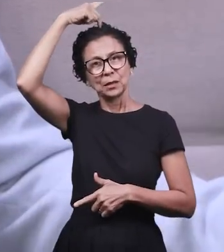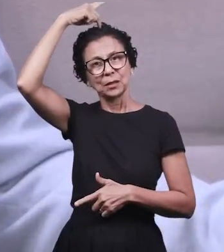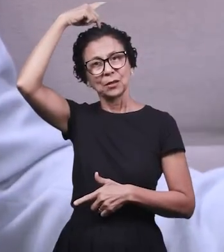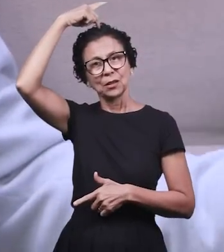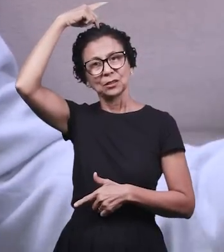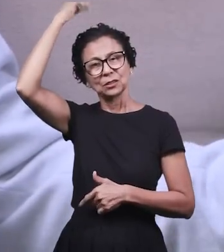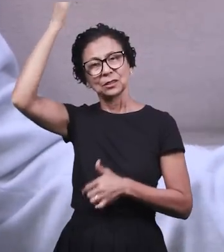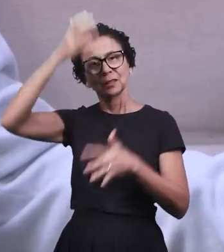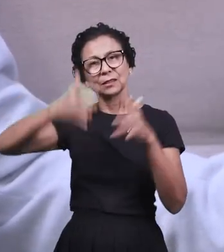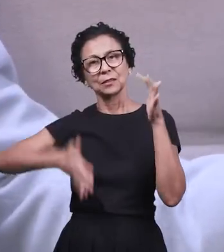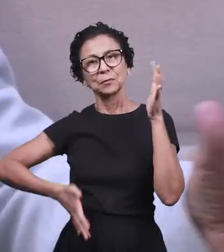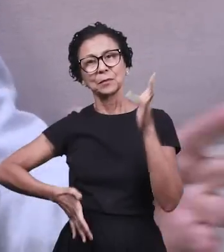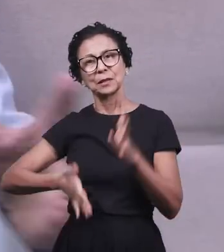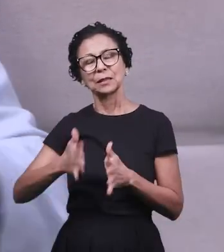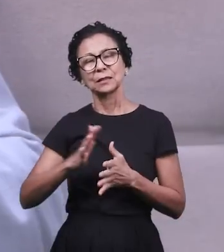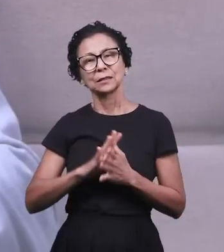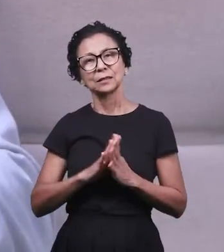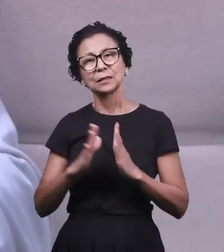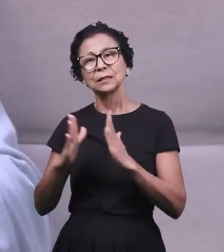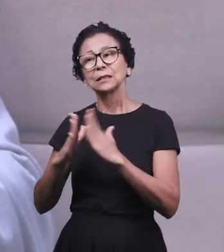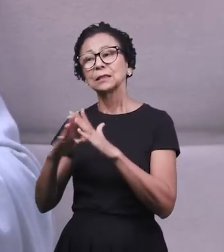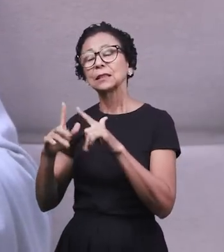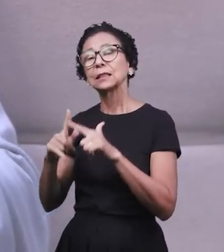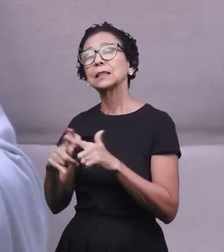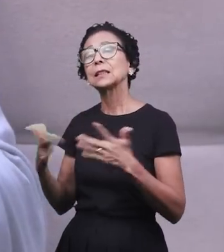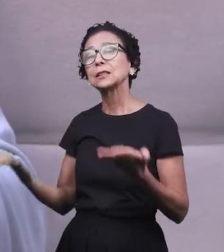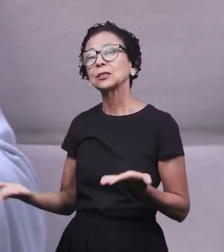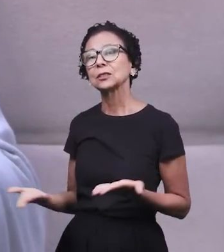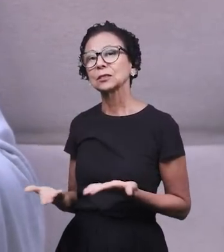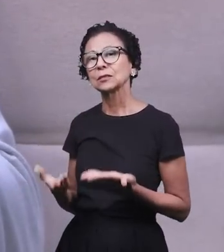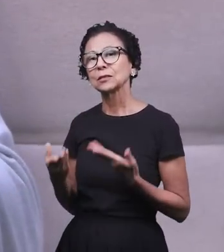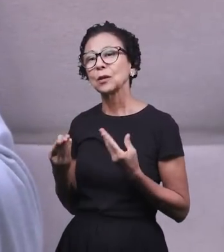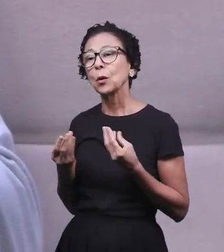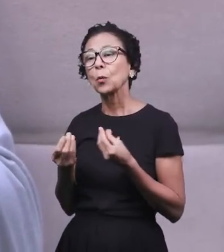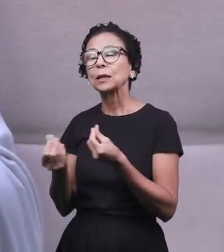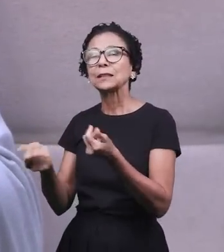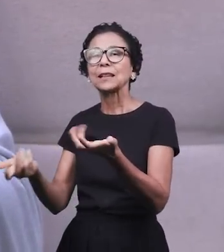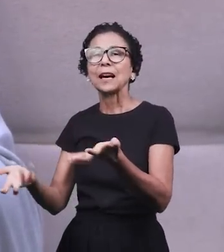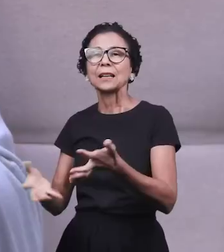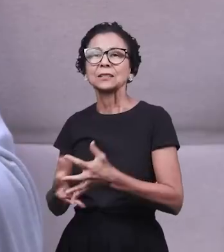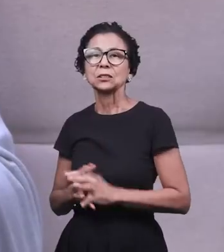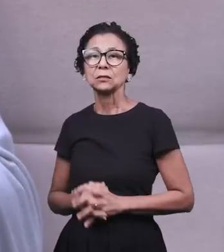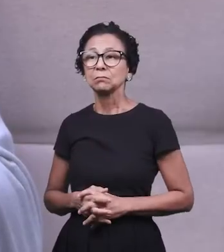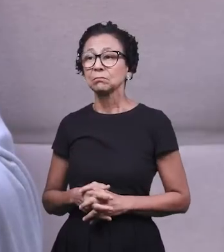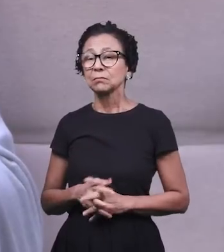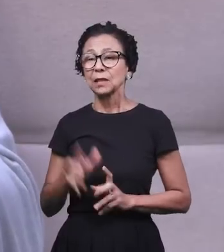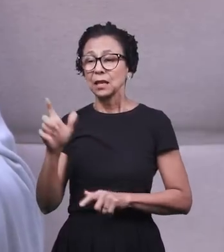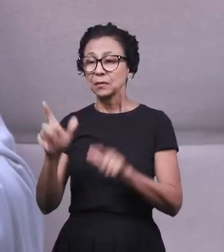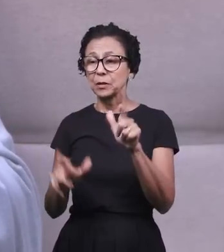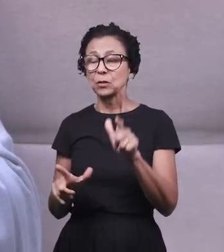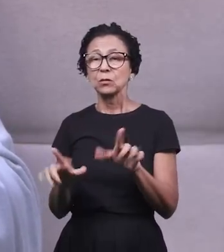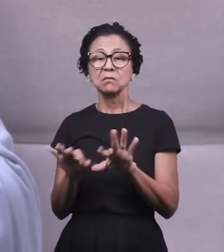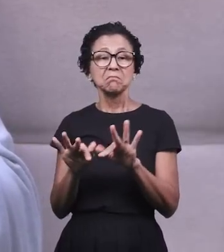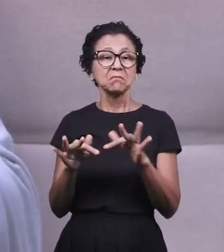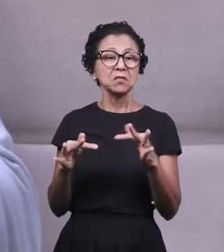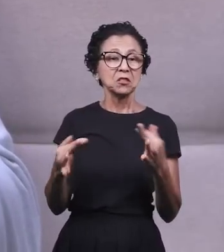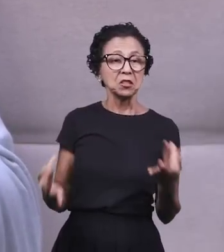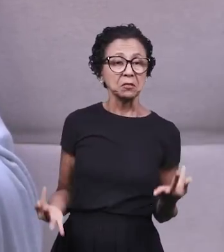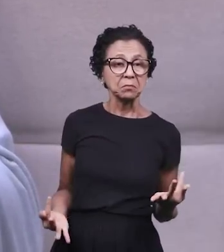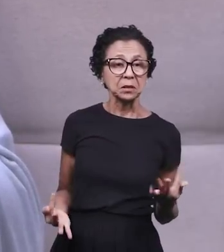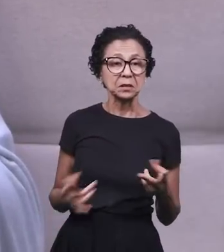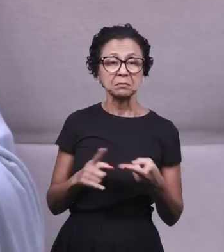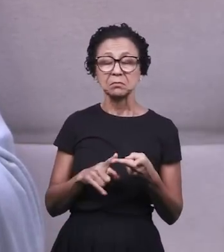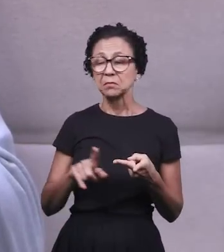Qual era a beleza desta igreja? Ela não tinha pessoas importantes. Verdade. Ela não tinha